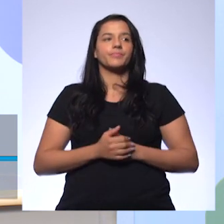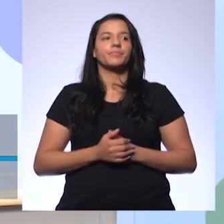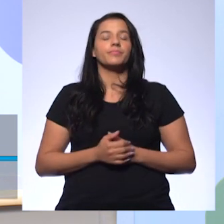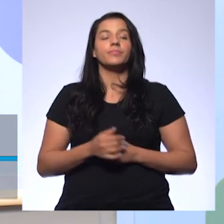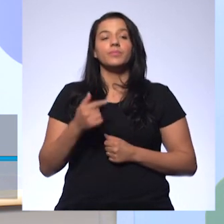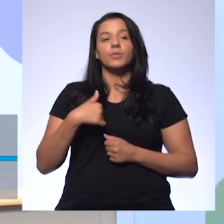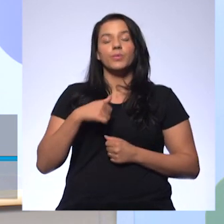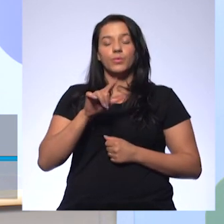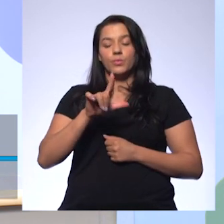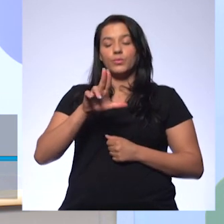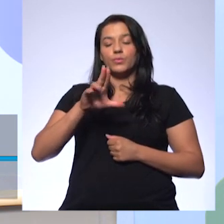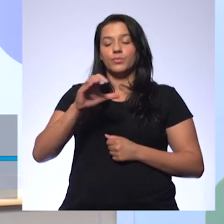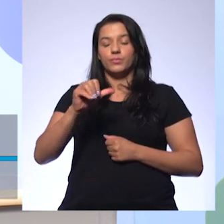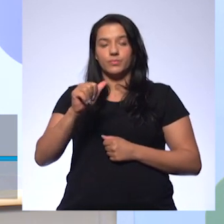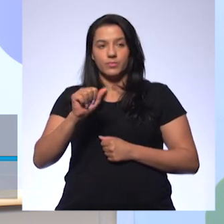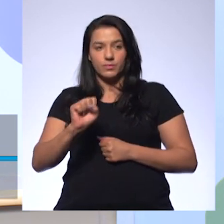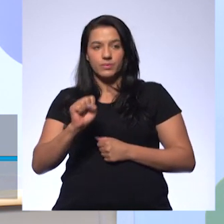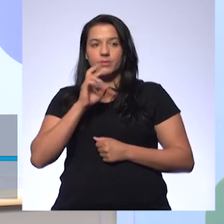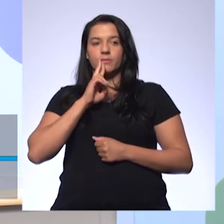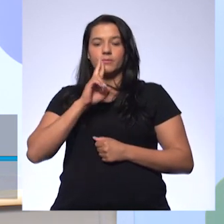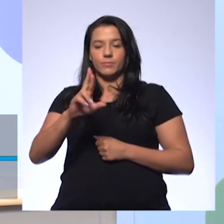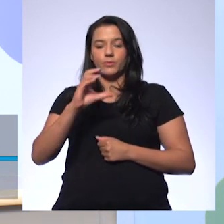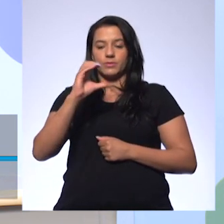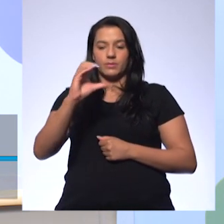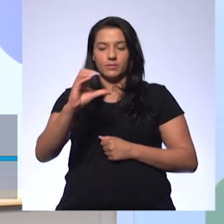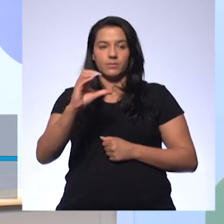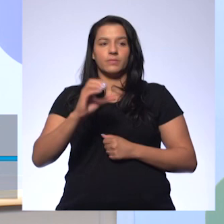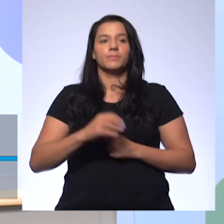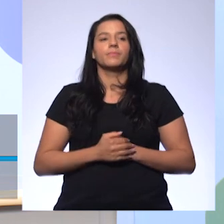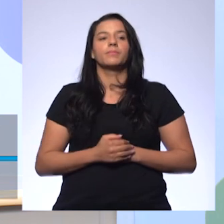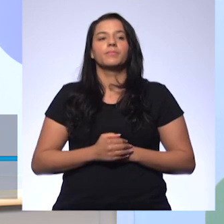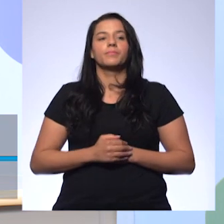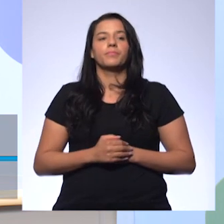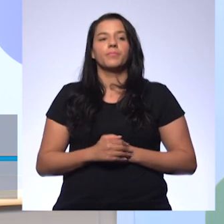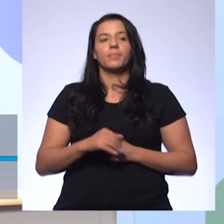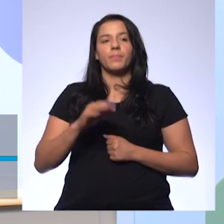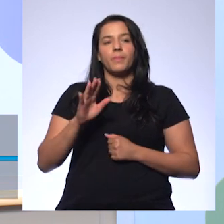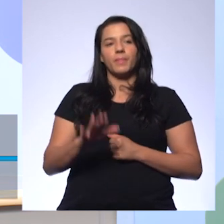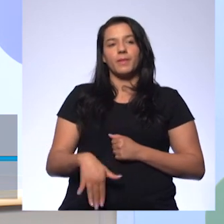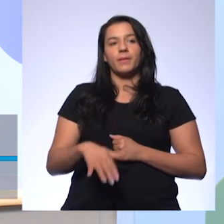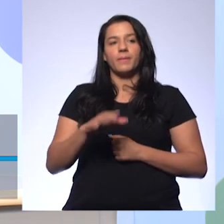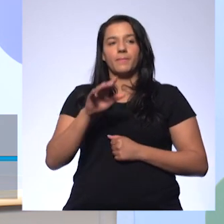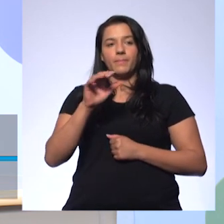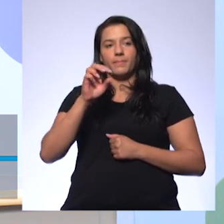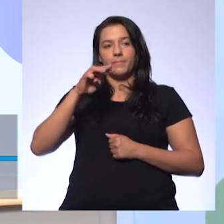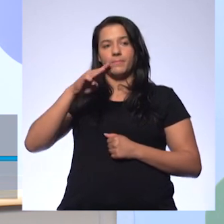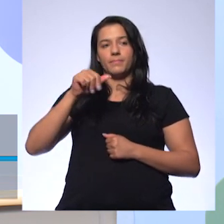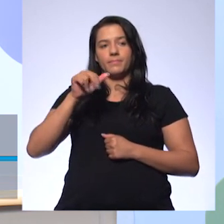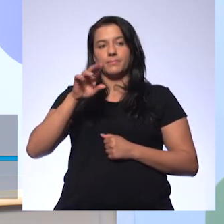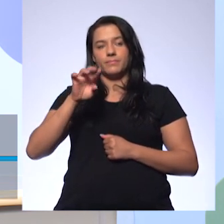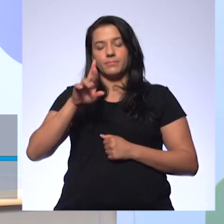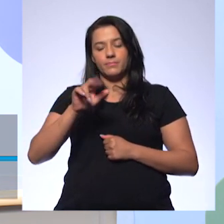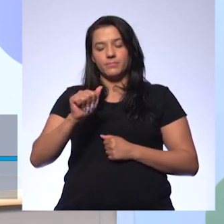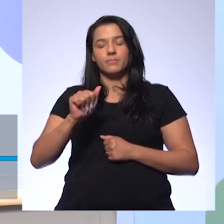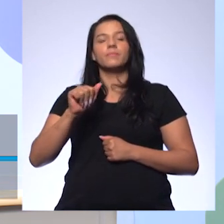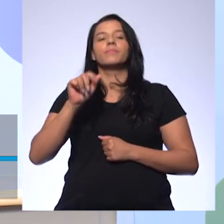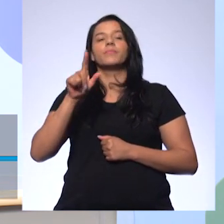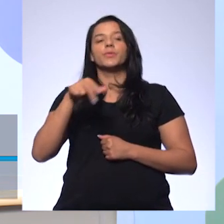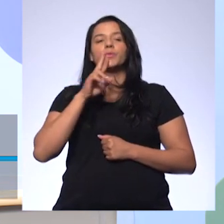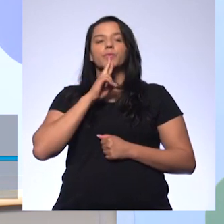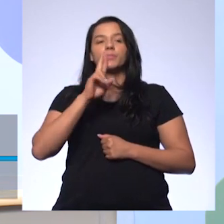O Lucas colocou a resposta C. A Maria Eduarda, a resposta D.